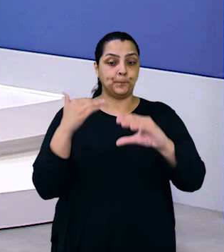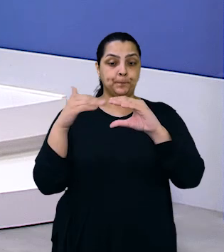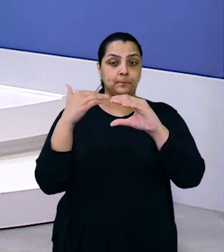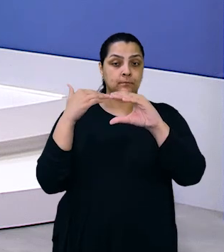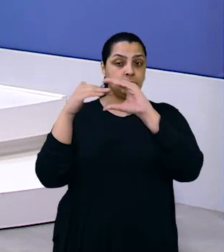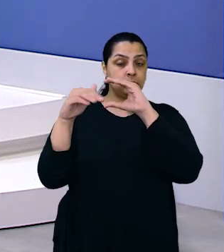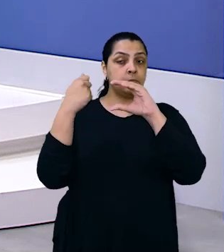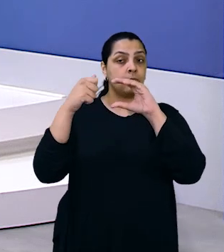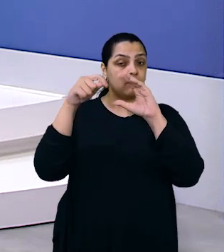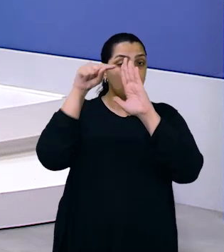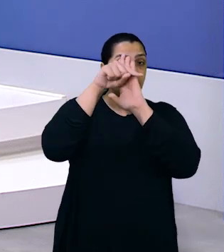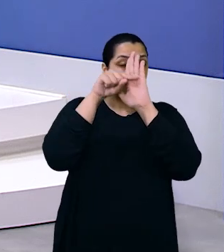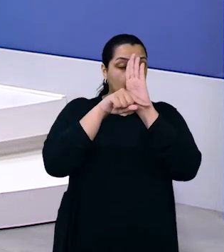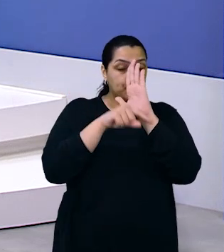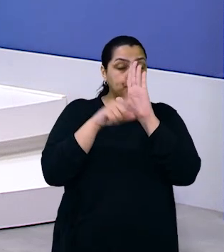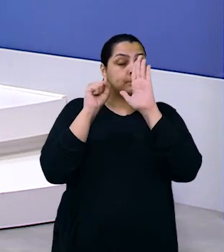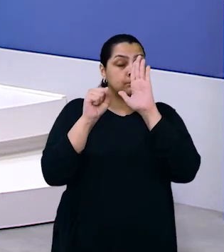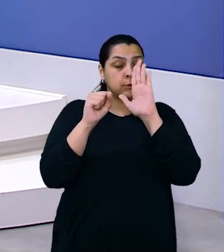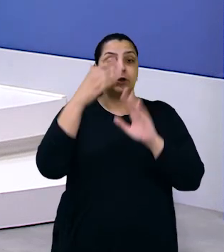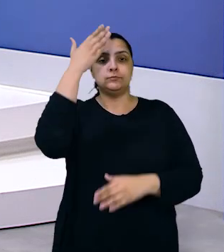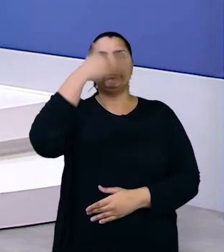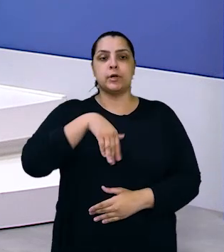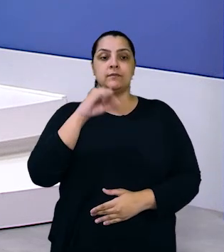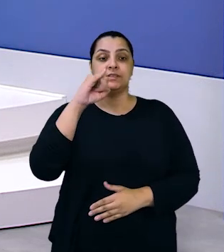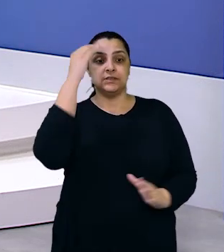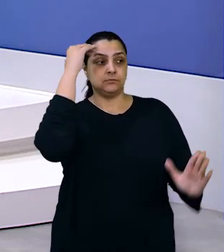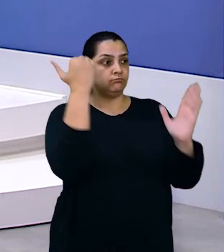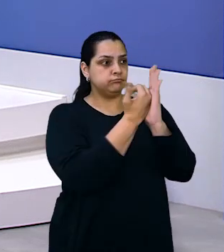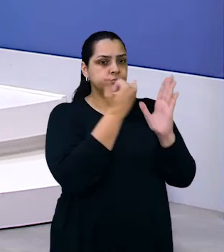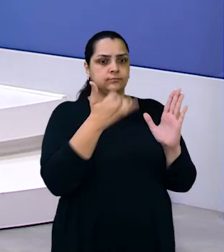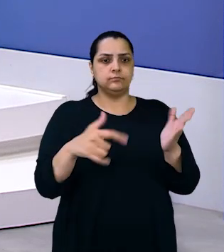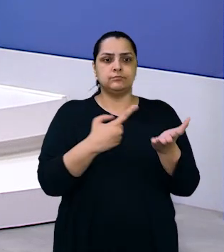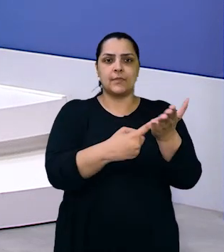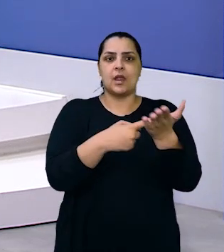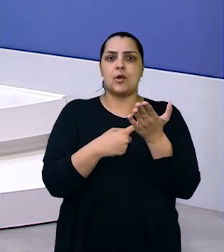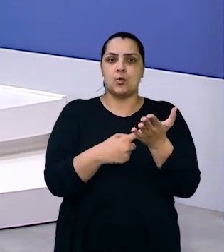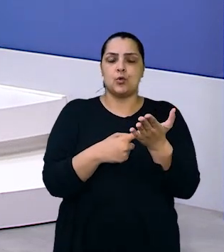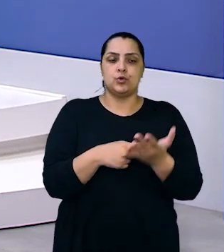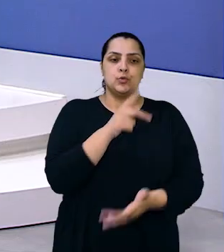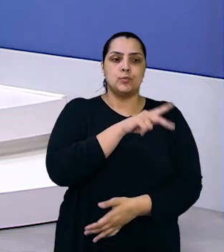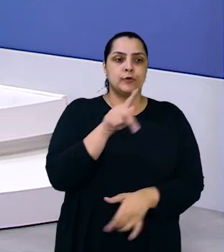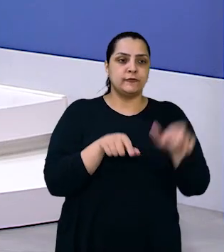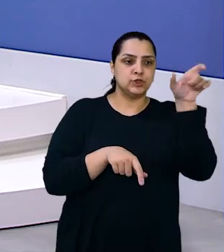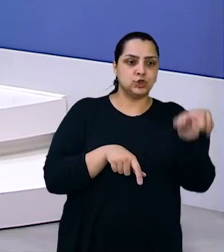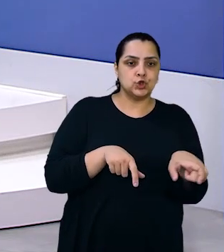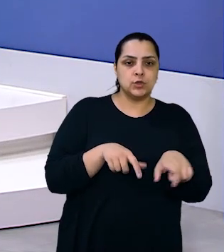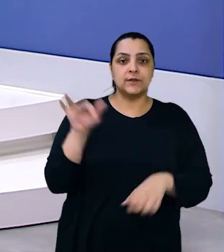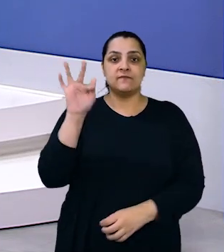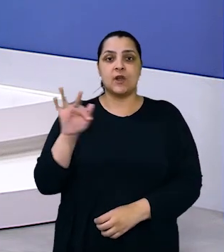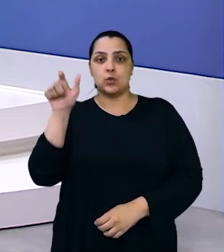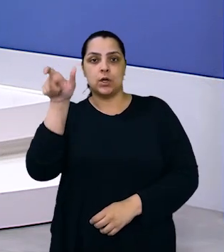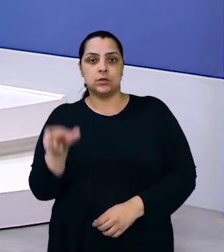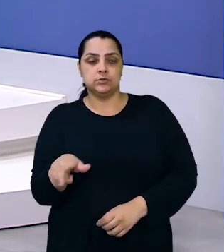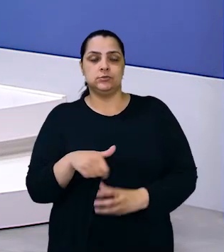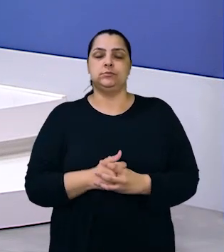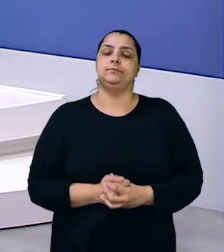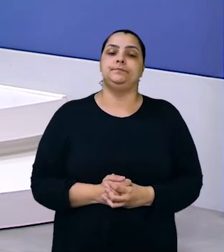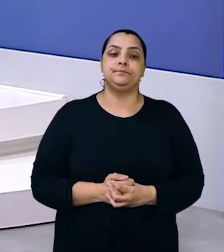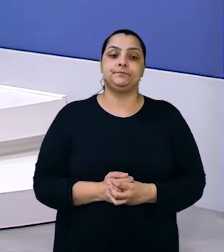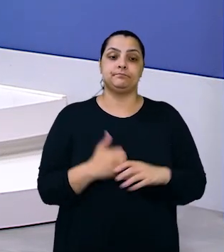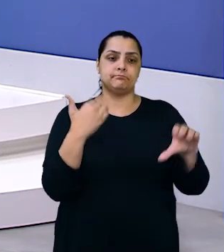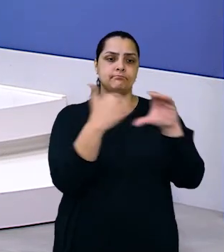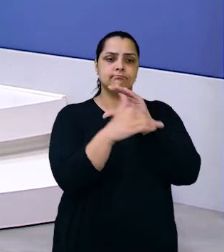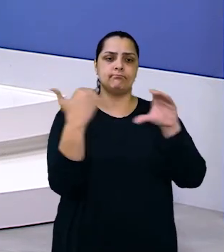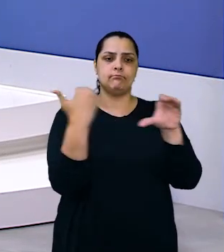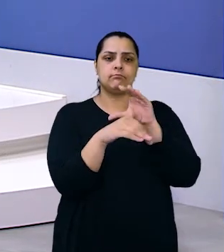ser analisados como possíveis provas de descumprimento de um acordo firmado entre um professor e uma faculdade. As mensagens